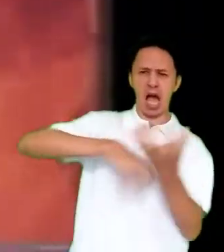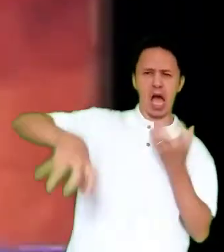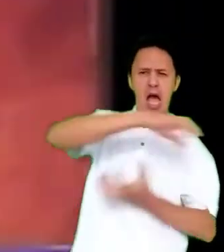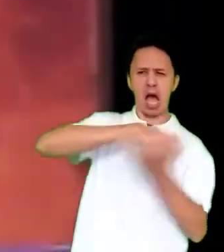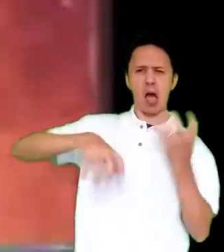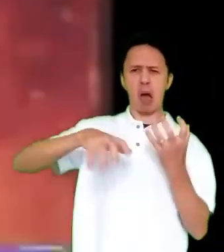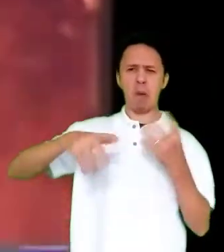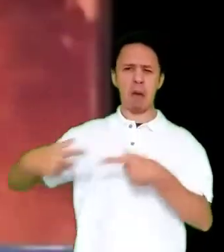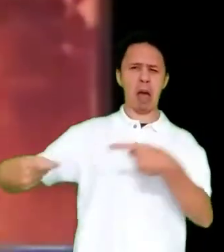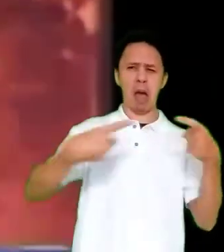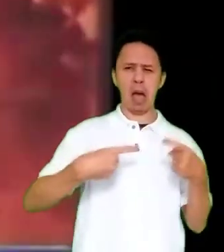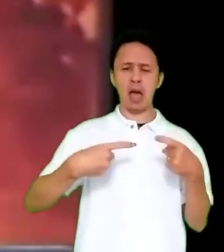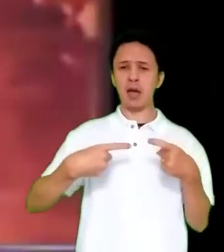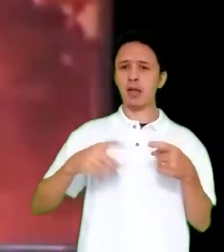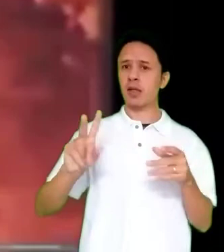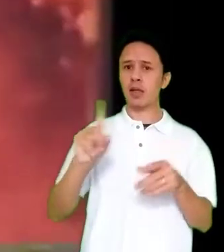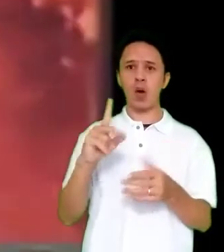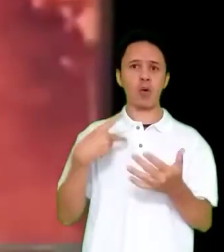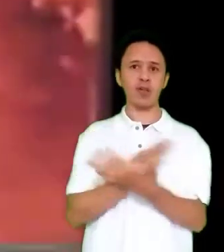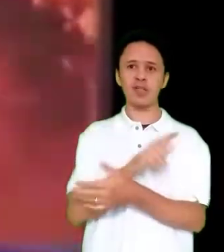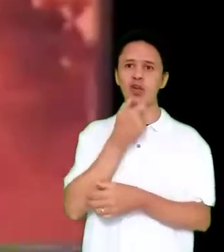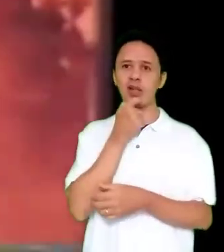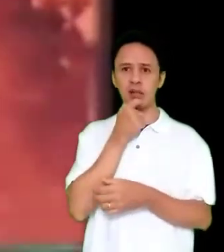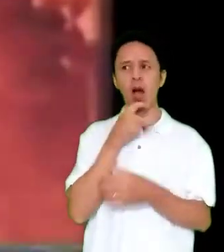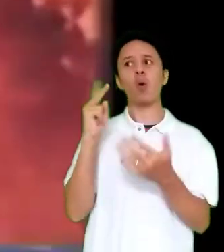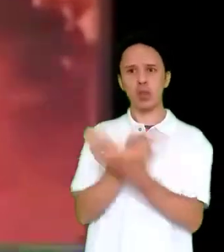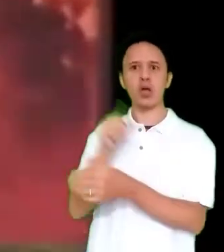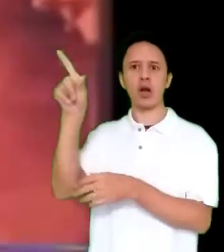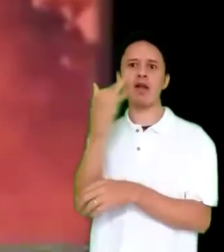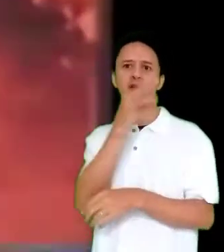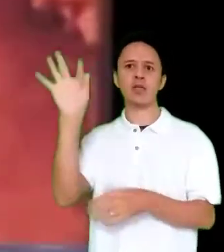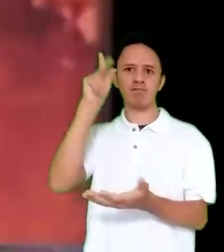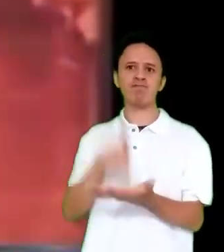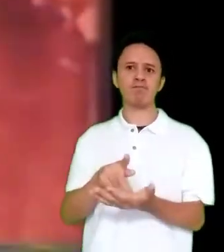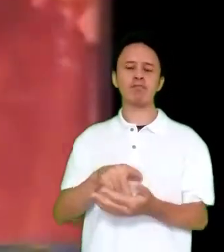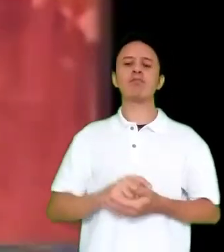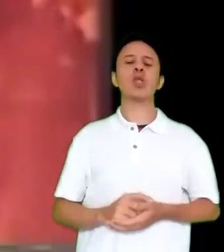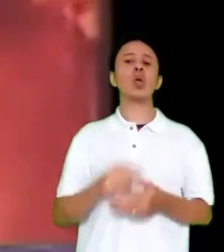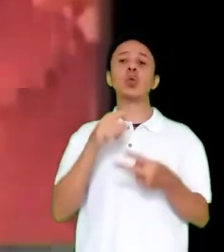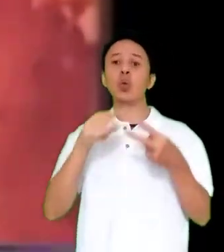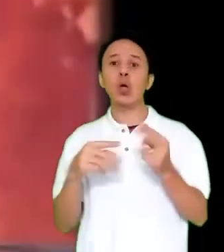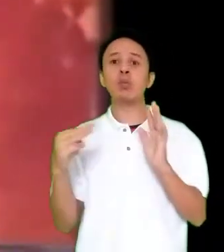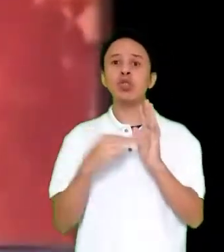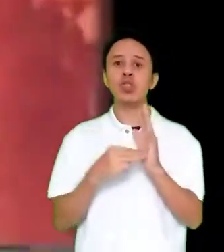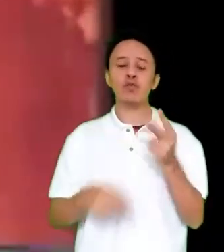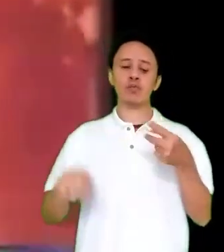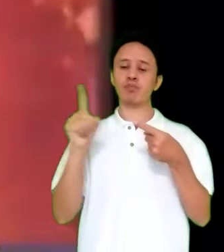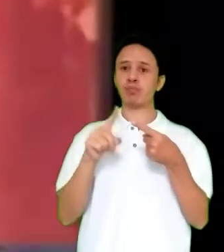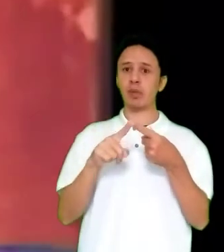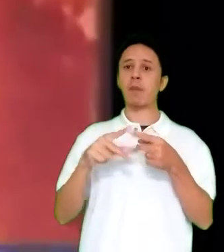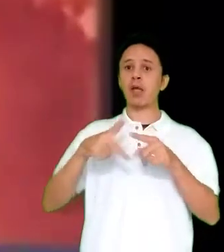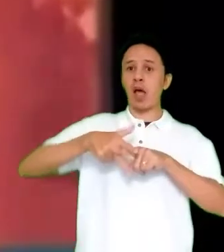Revolução Sangrenta não aconteceu na Inglaterra como acontecera na França. E isso por dois motivos principais.